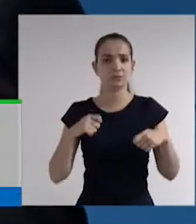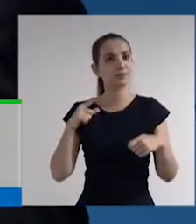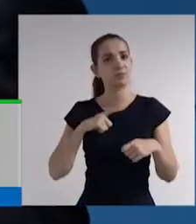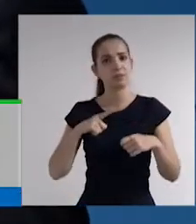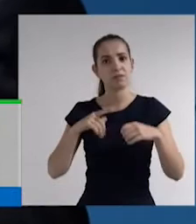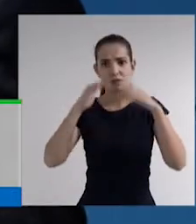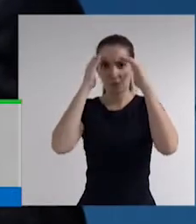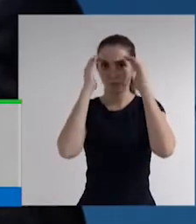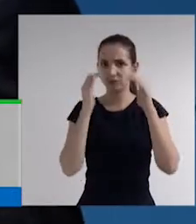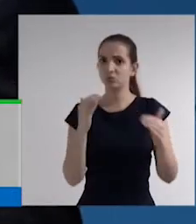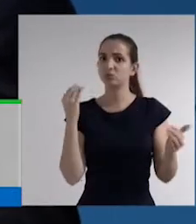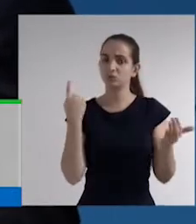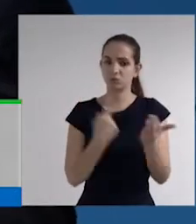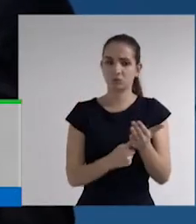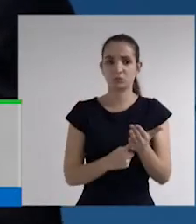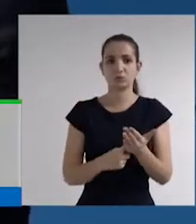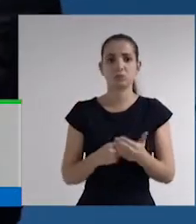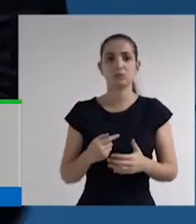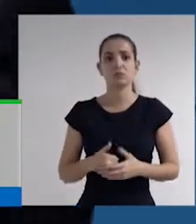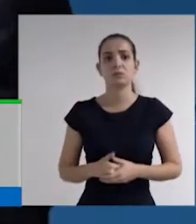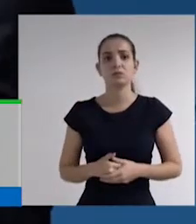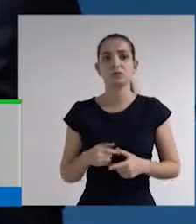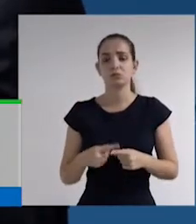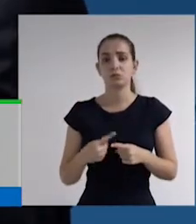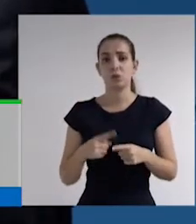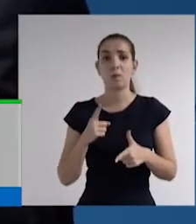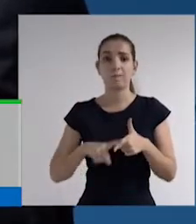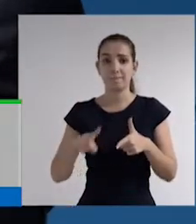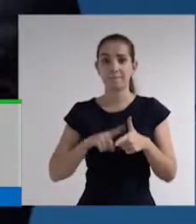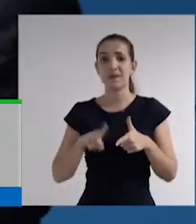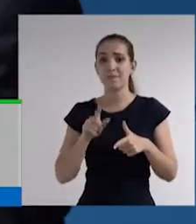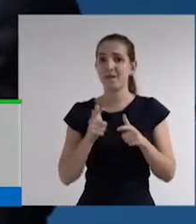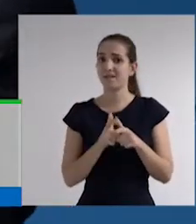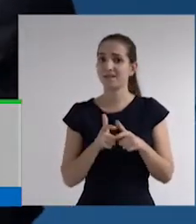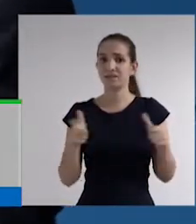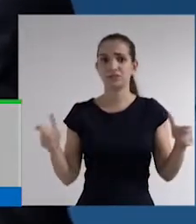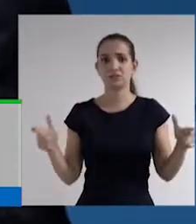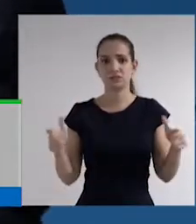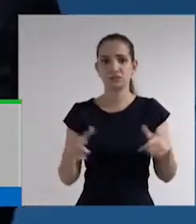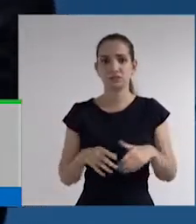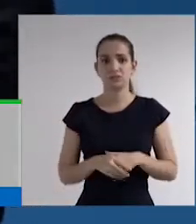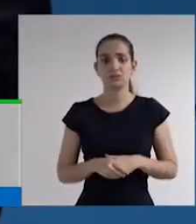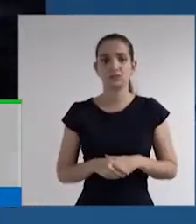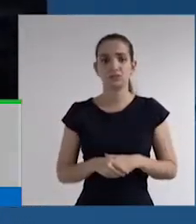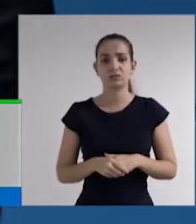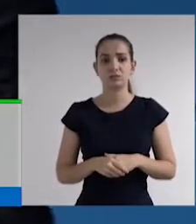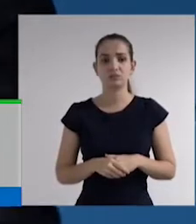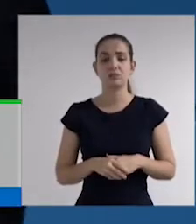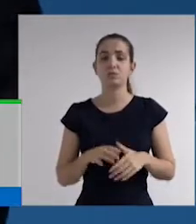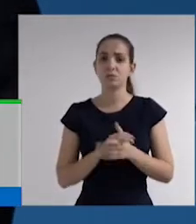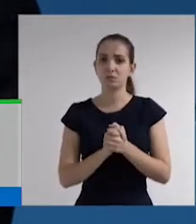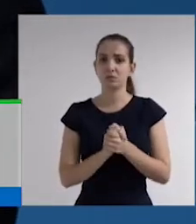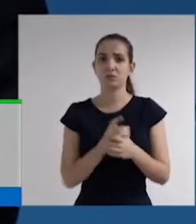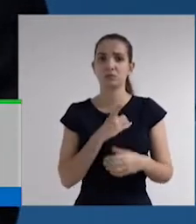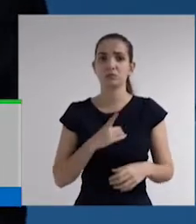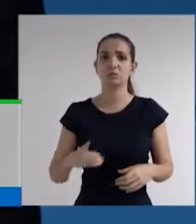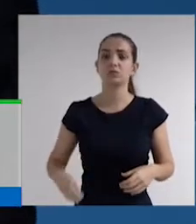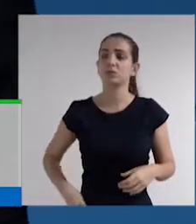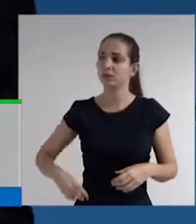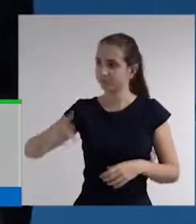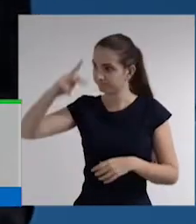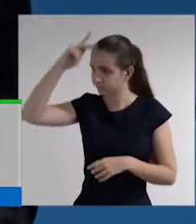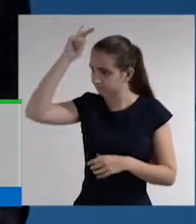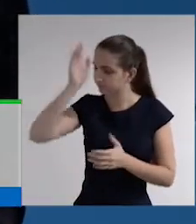papel, porque o problema é enorme. Está cumprindo o seu papel. Parabéns, deputado Paulo Correia.